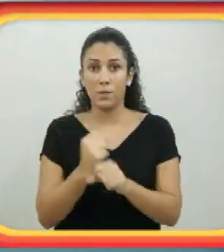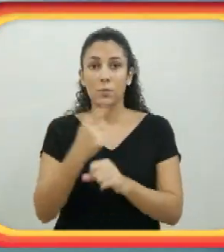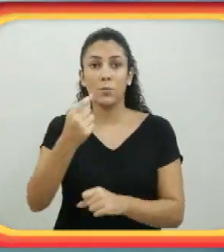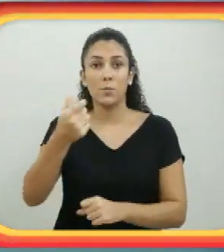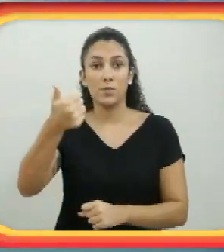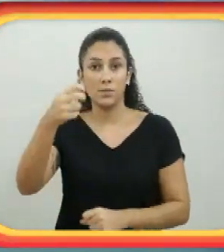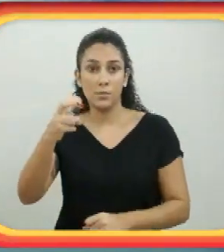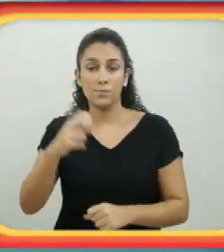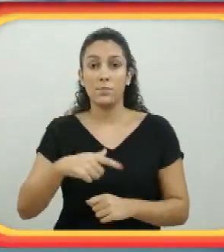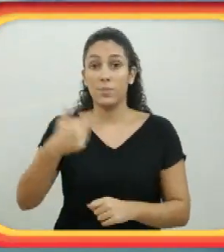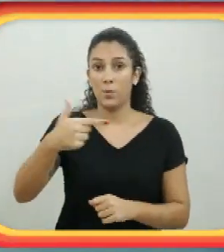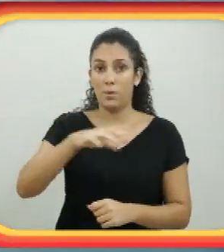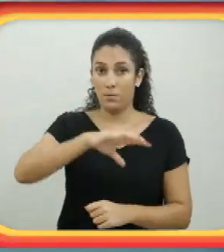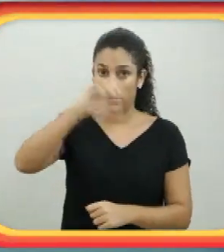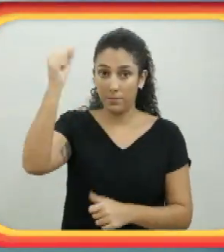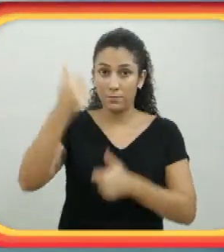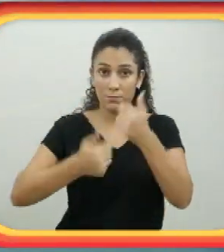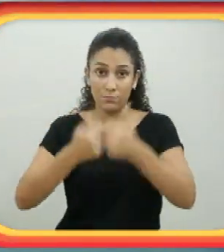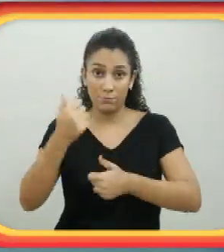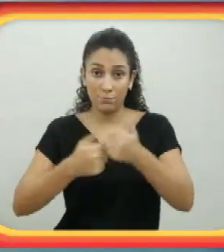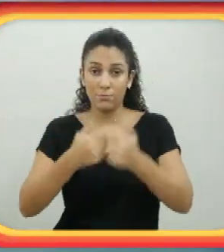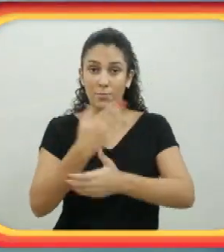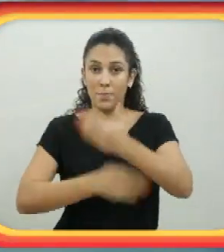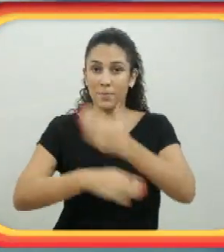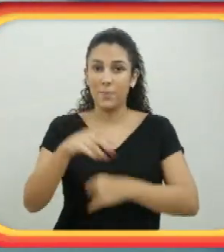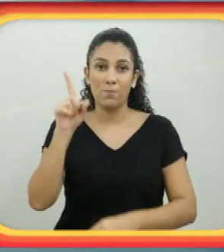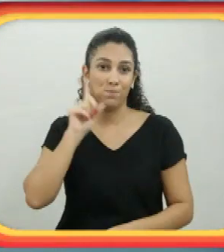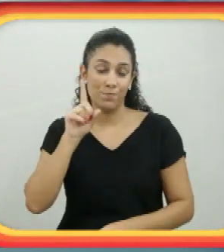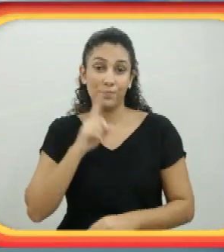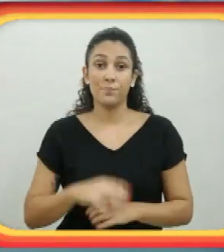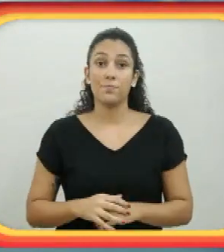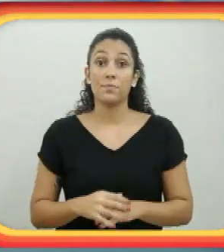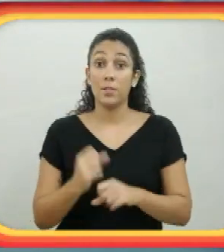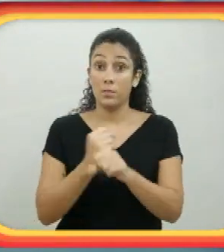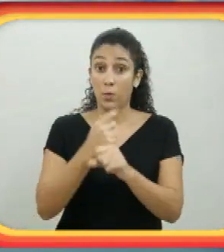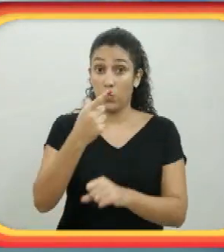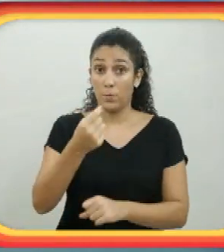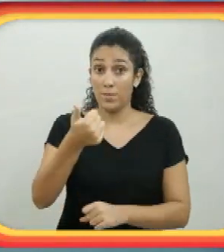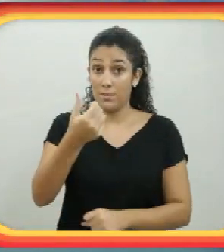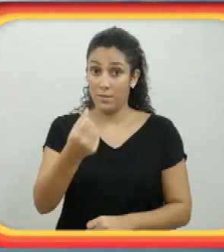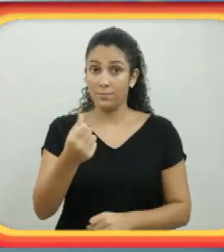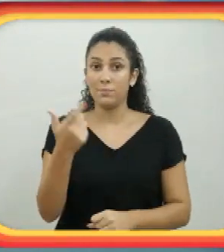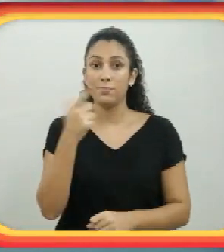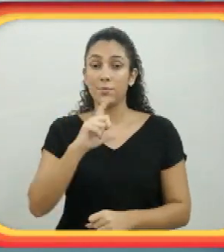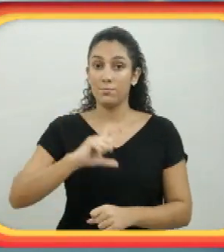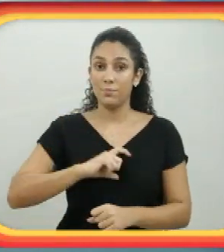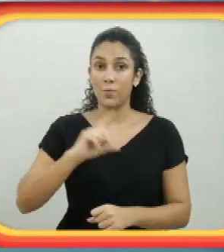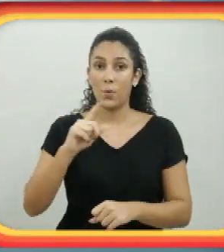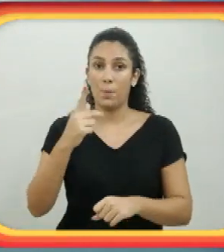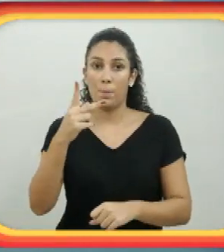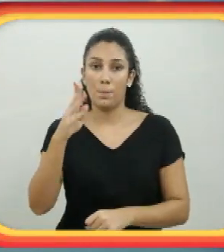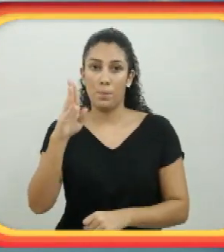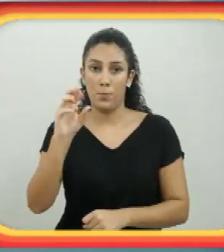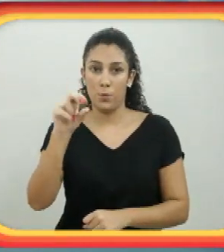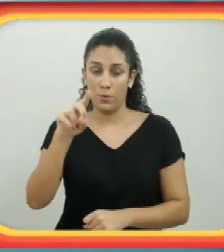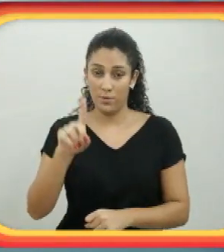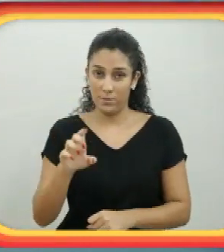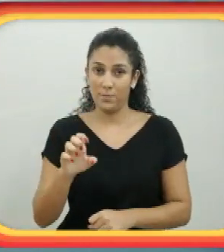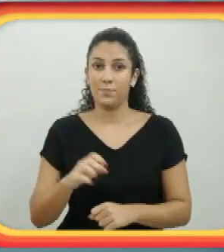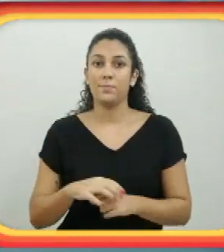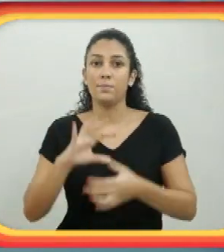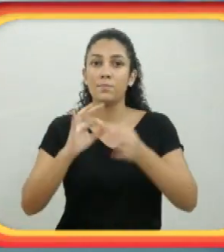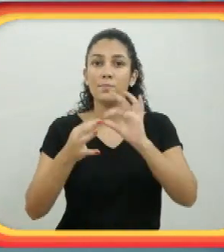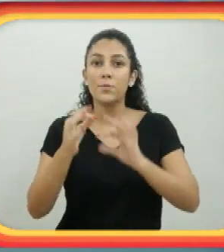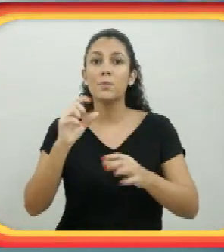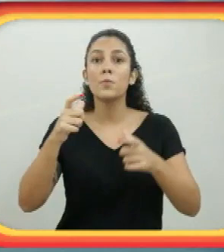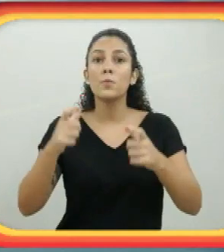2015 foi o bicampeonato dos Jogos Pan-Americanos. 2016 foi a medalha de bronze nos Jogos Paralímpicos do